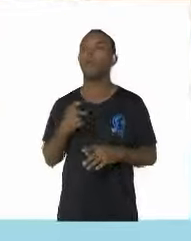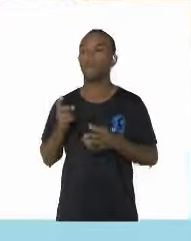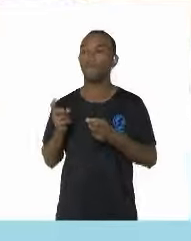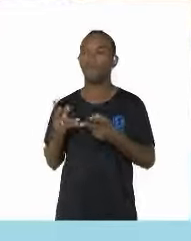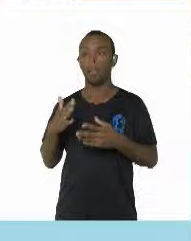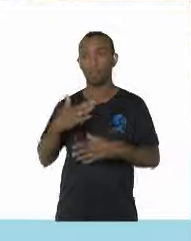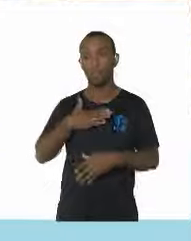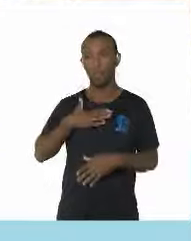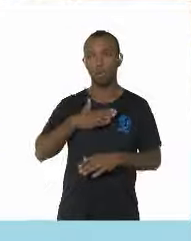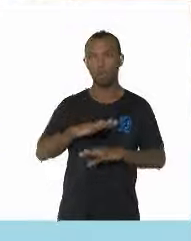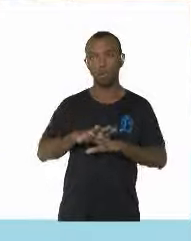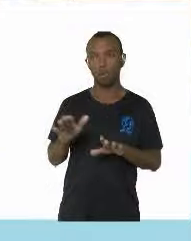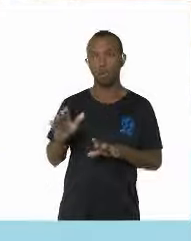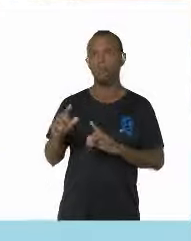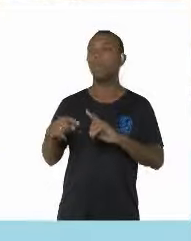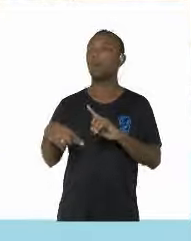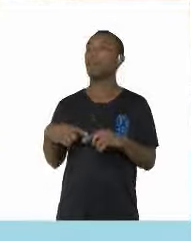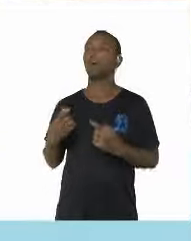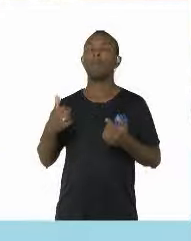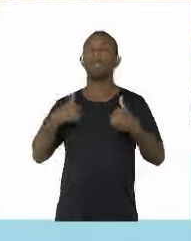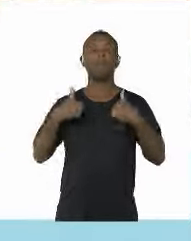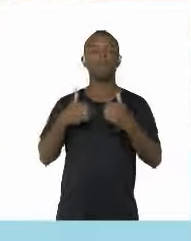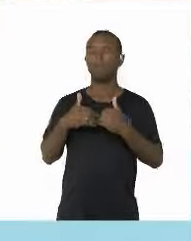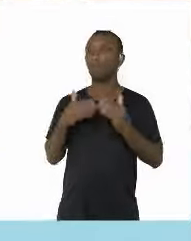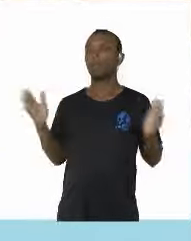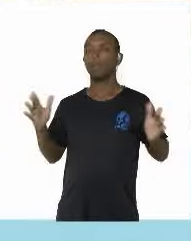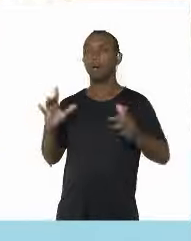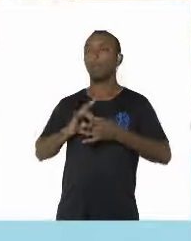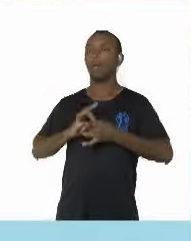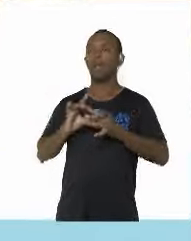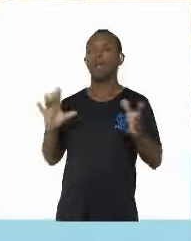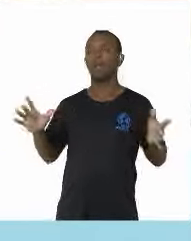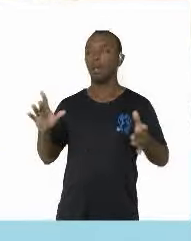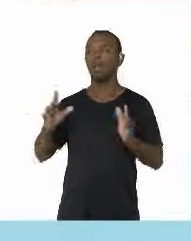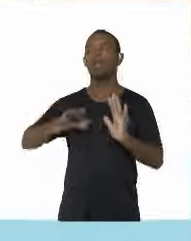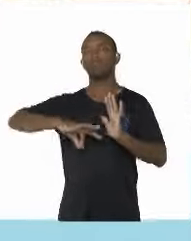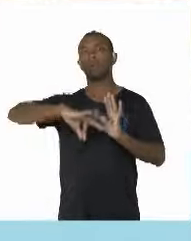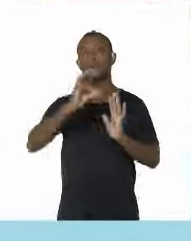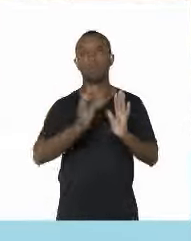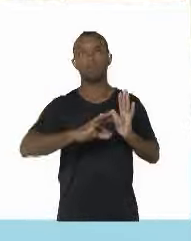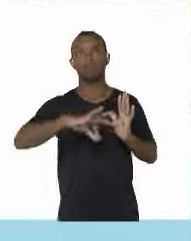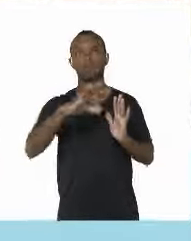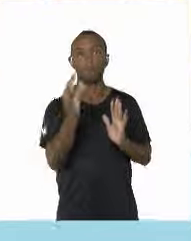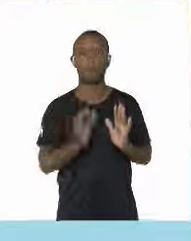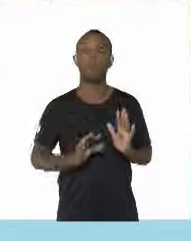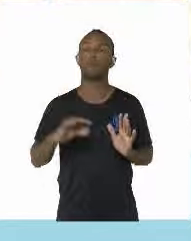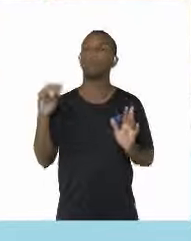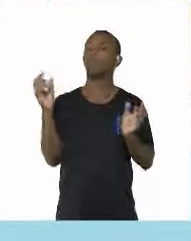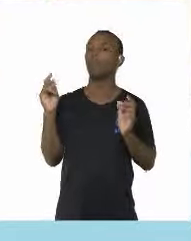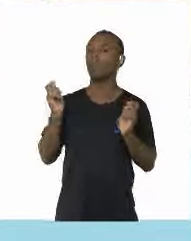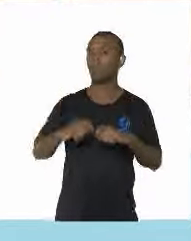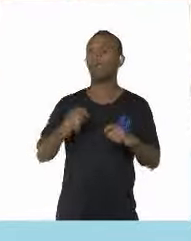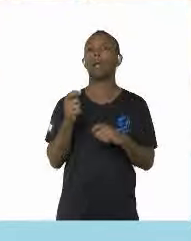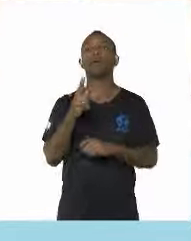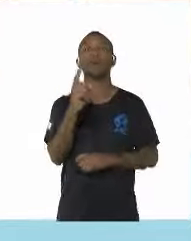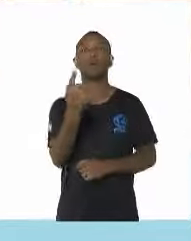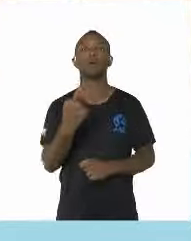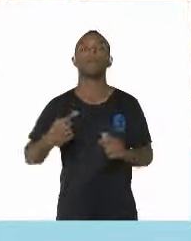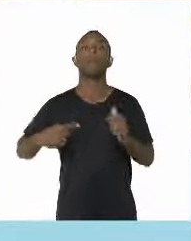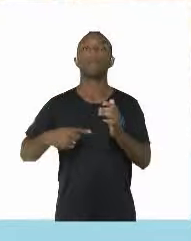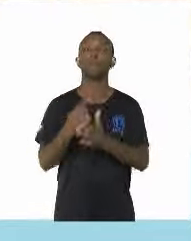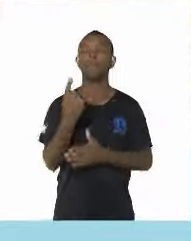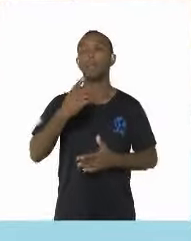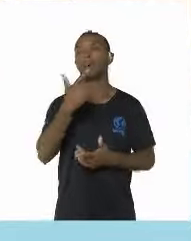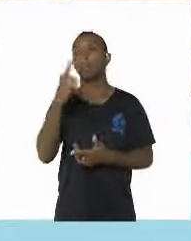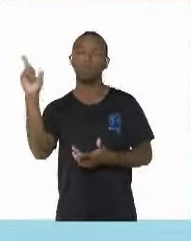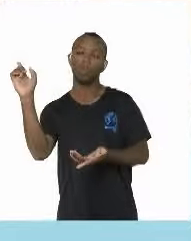tinha, mas depois eu abri o meu site, né, fiz uma lojinha e comecei a vender os pincéis e se tornou meu primeiro produto para outros designers,